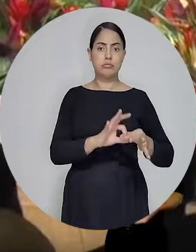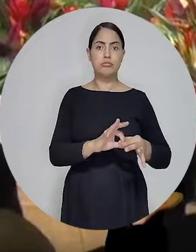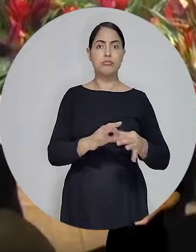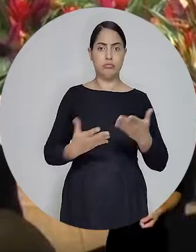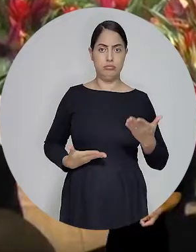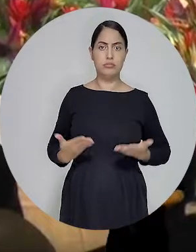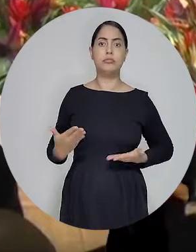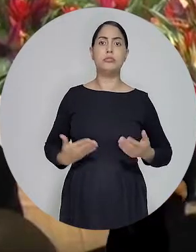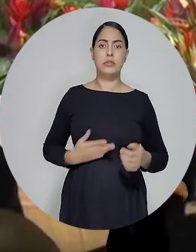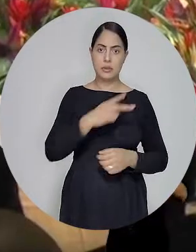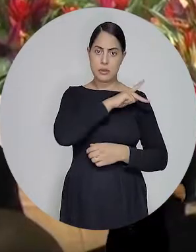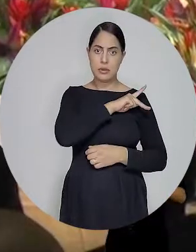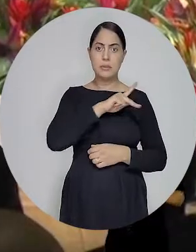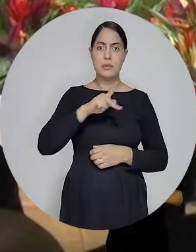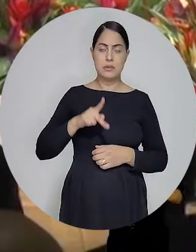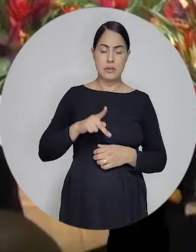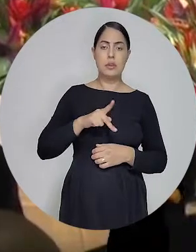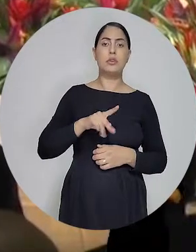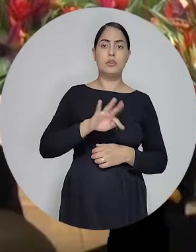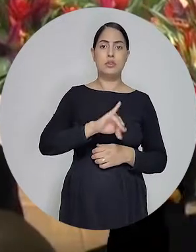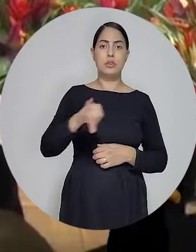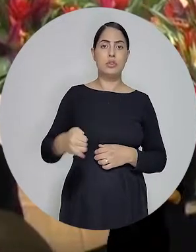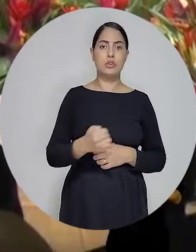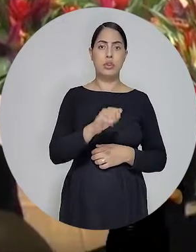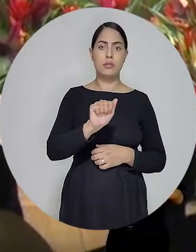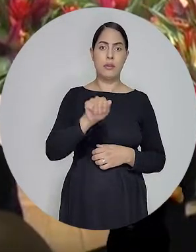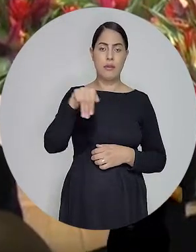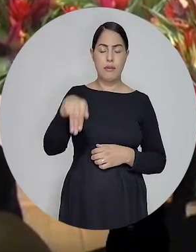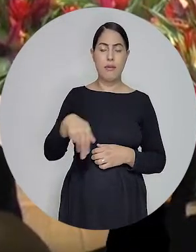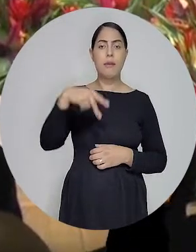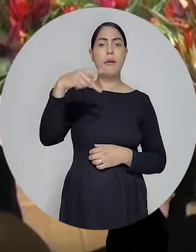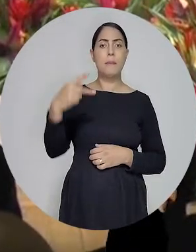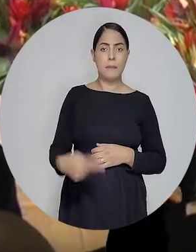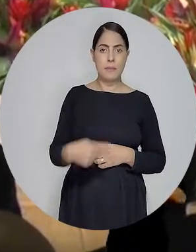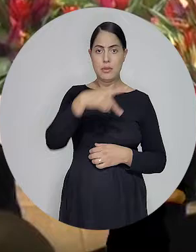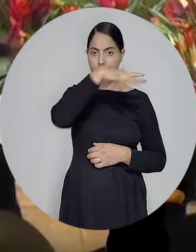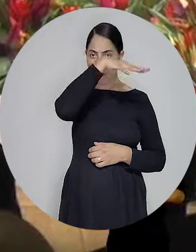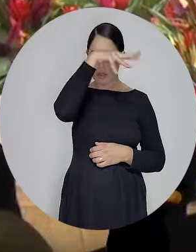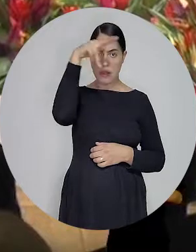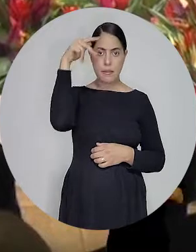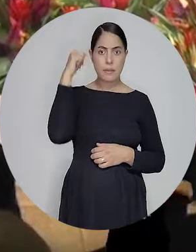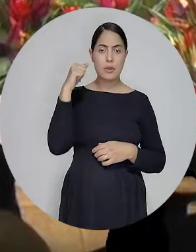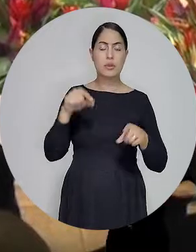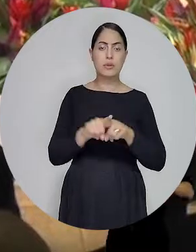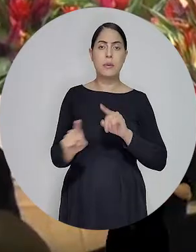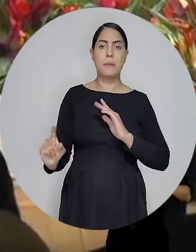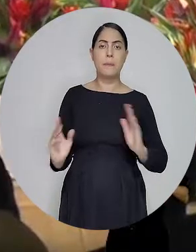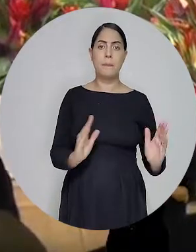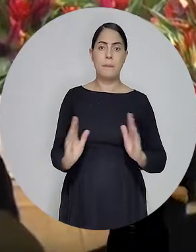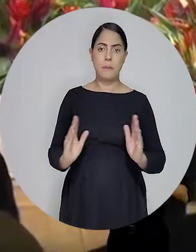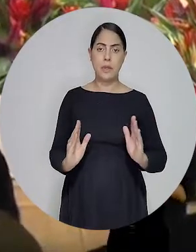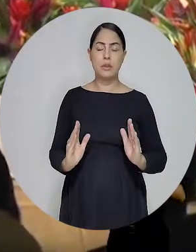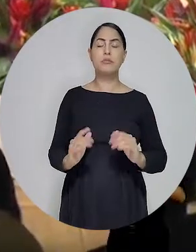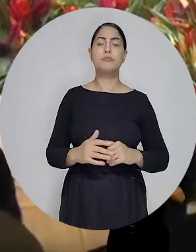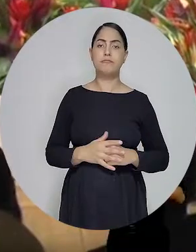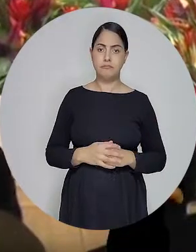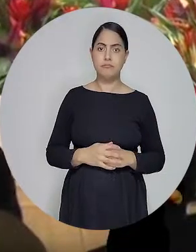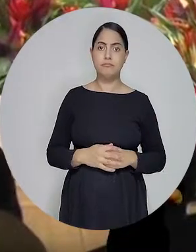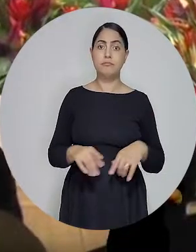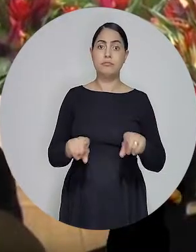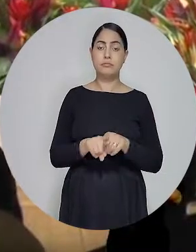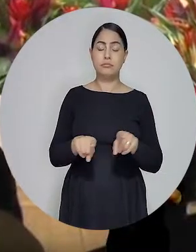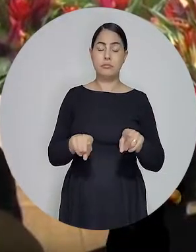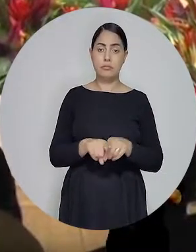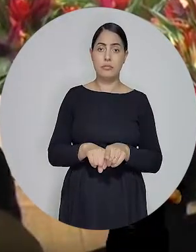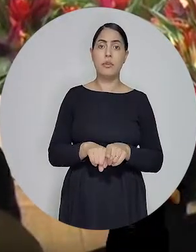a fim de exercer o cargo de presidente do Egrégio Tribunal de Justiça do Estado do Amazonas, visto haver sido aclamado por seus pares para mandato